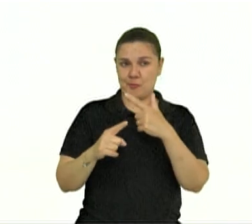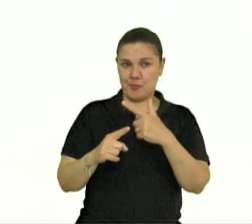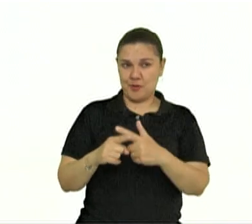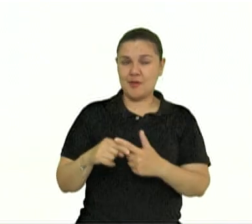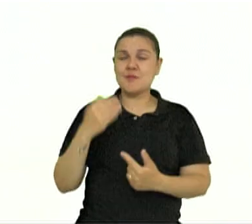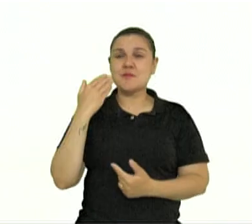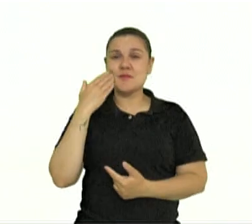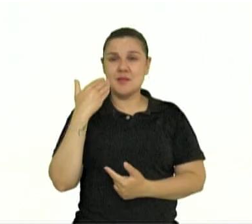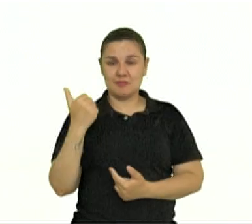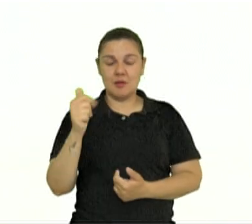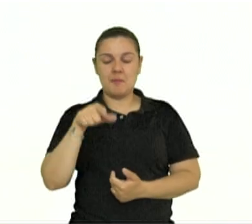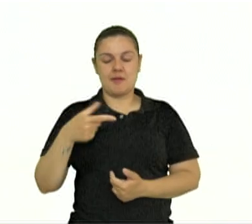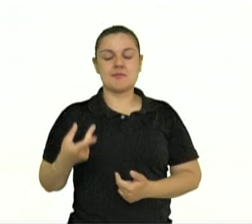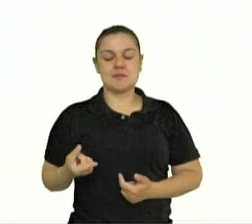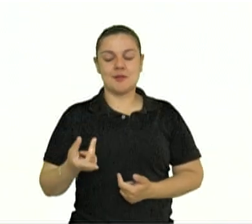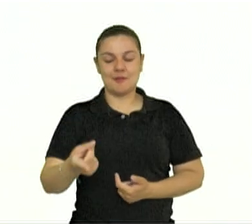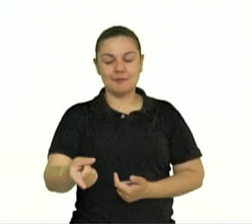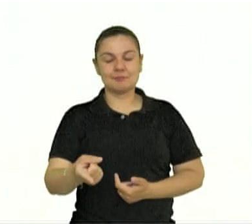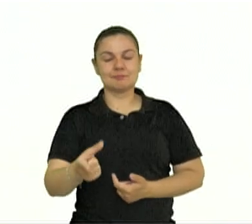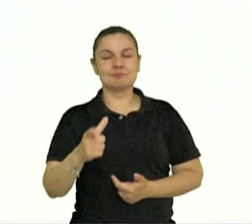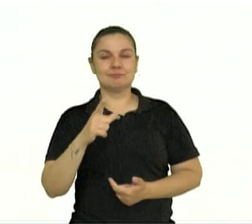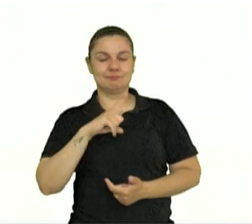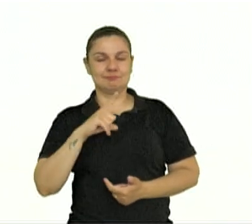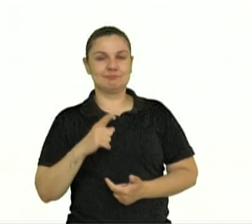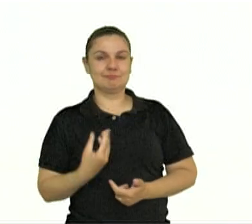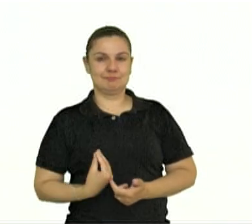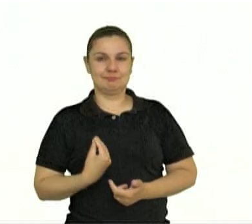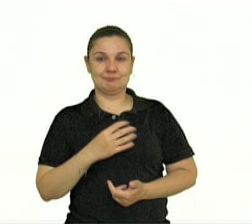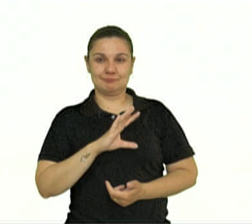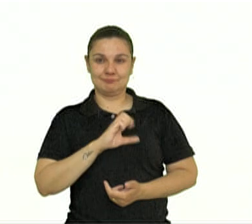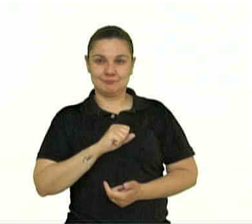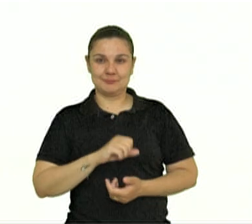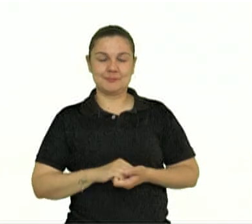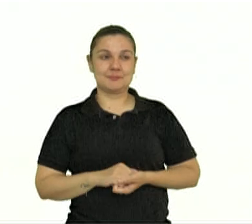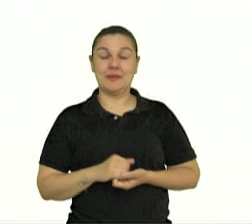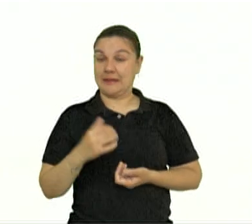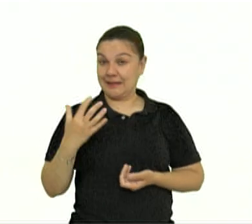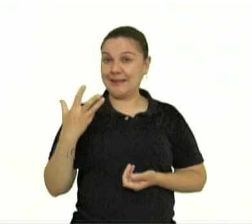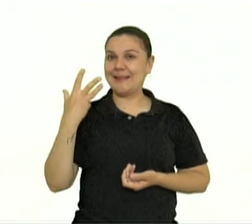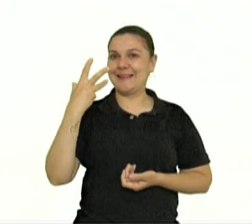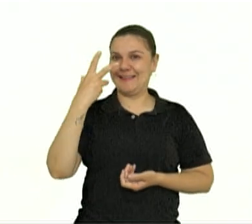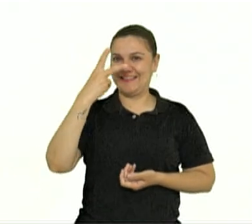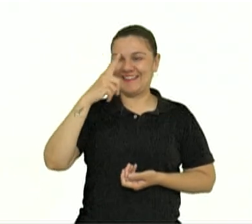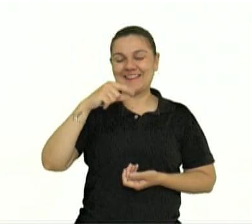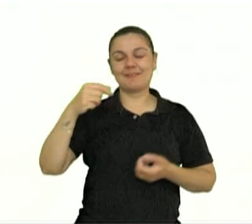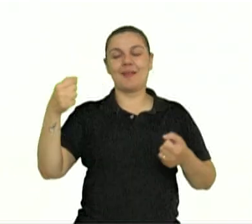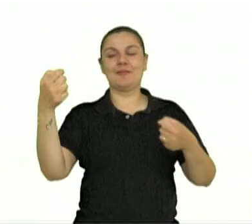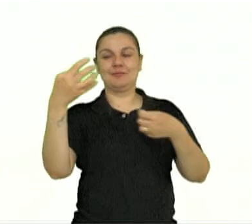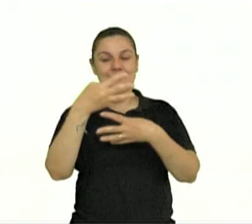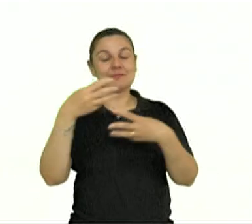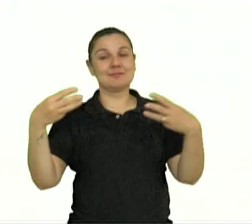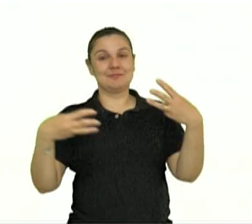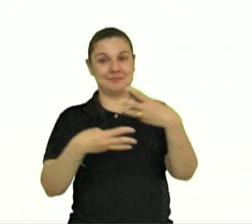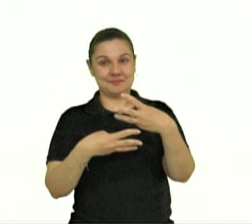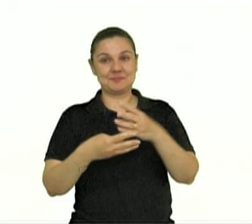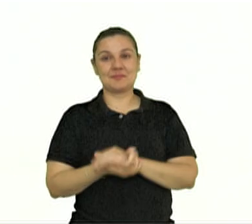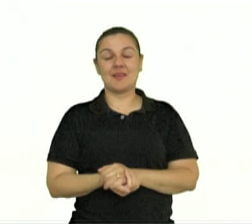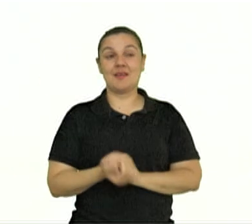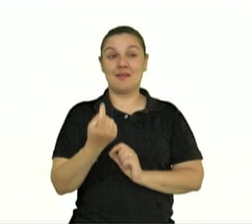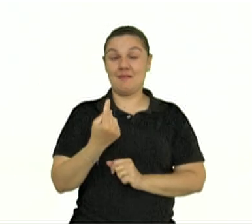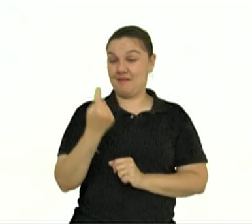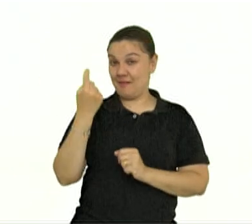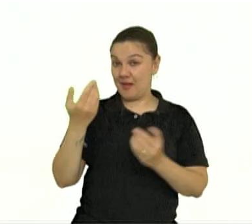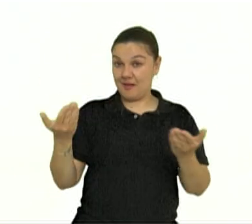que seja infinito enquanto dure. Bonito, né? Esse poema, esse soneto de fidelidade. E